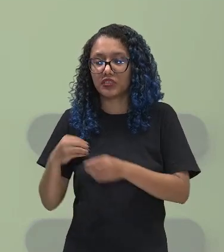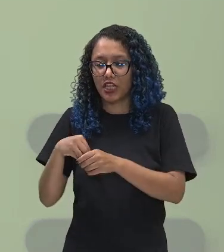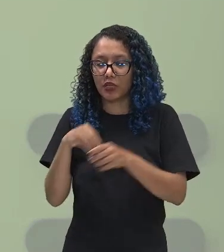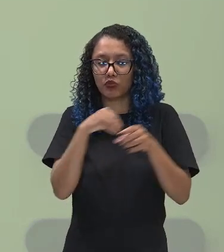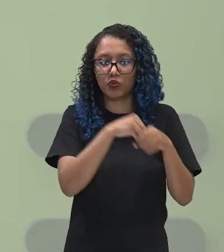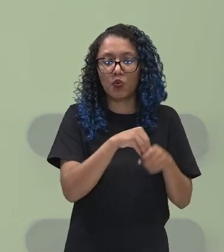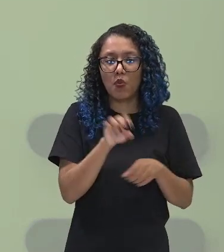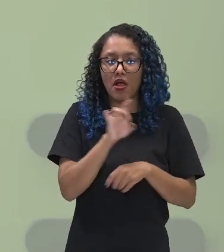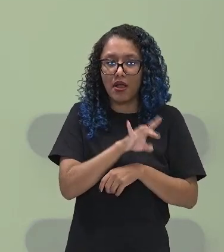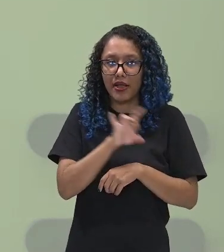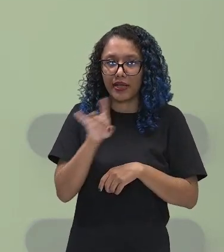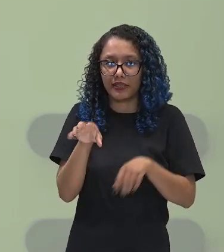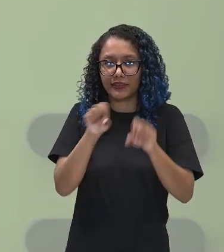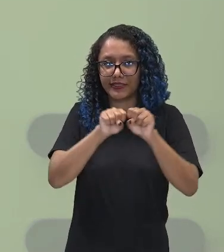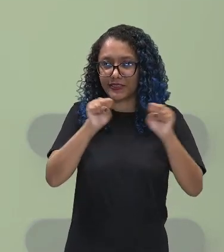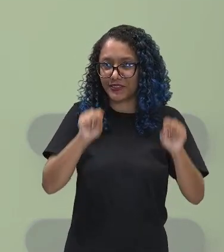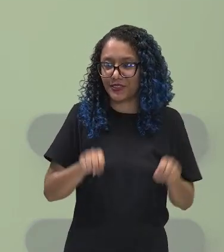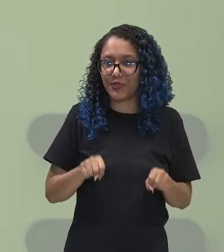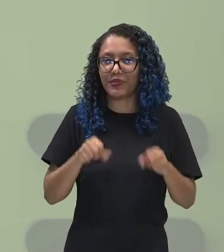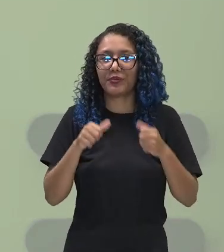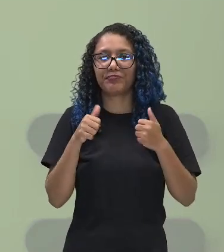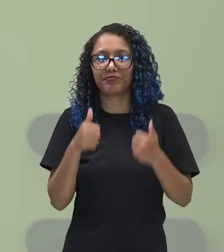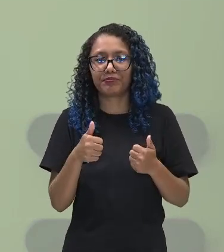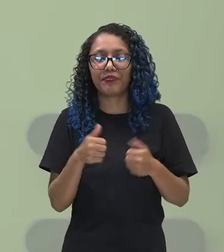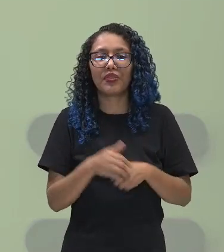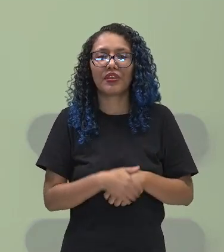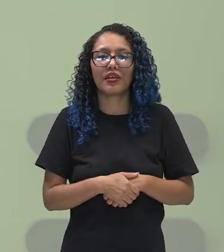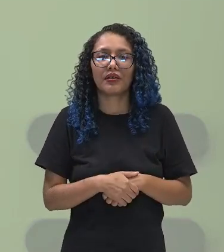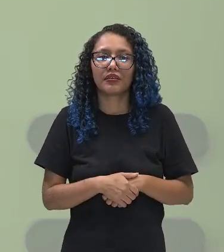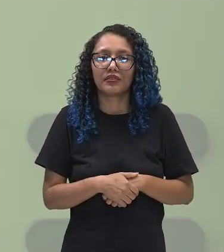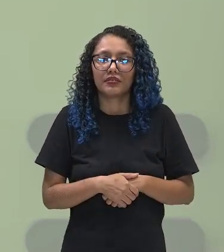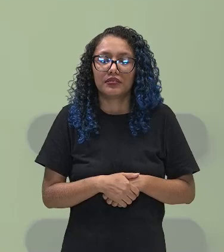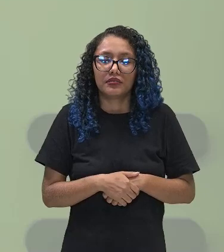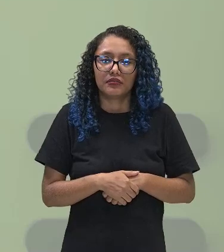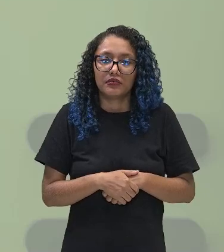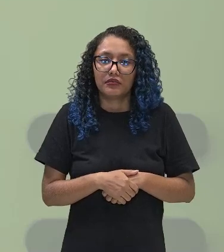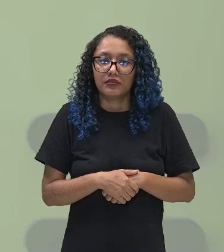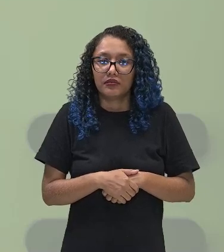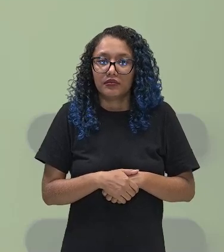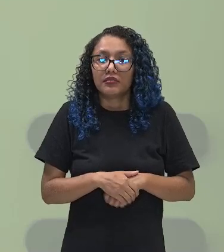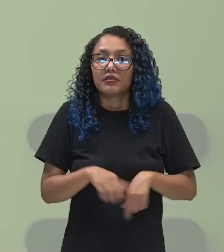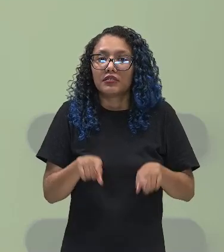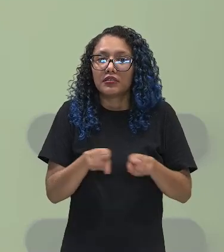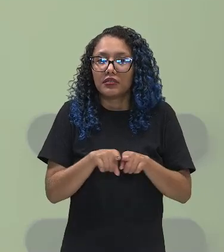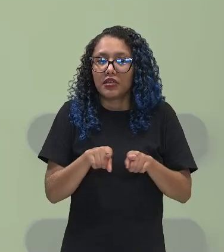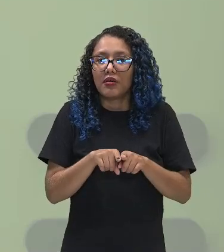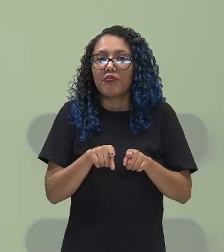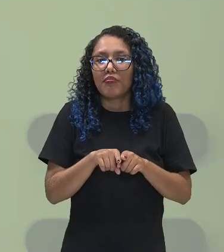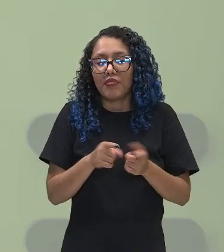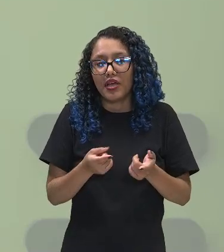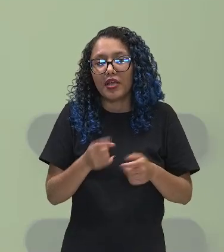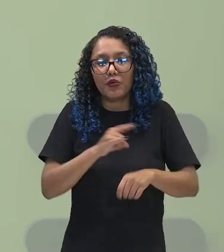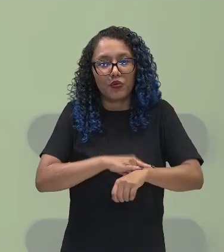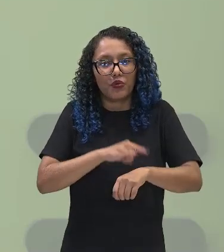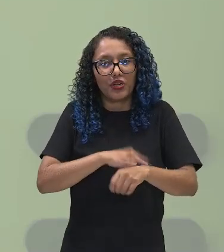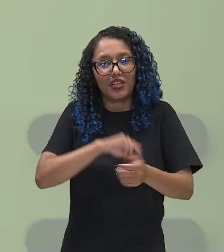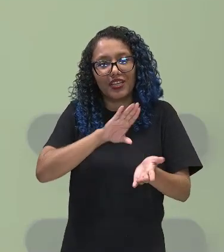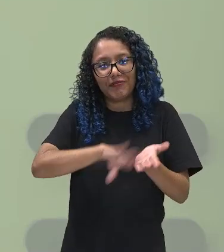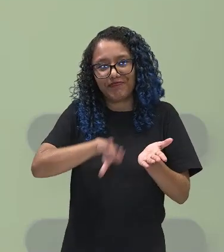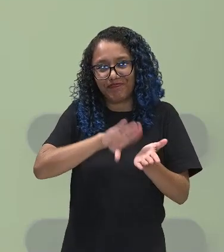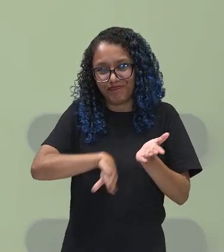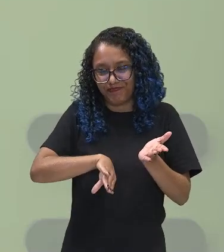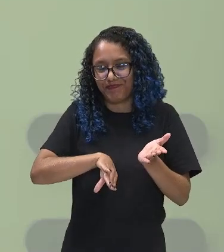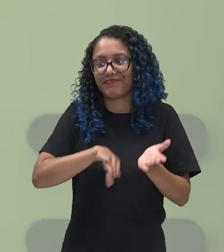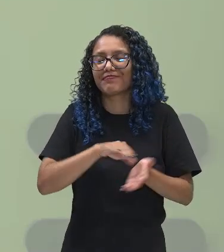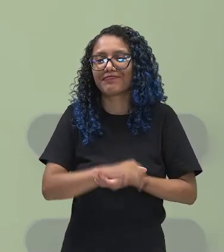sistema, masculino e o feminino. Além disso, ela vai ser um canal de eliminação da urina.